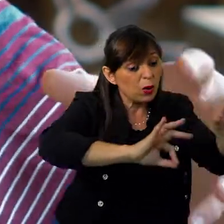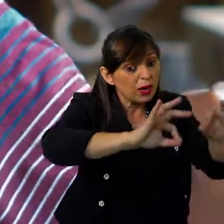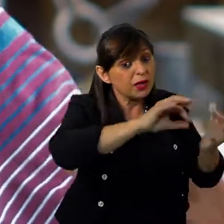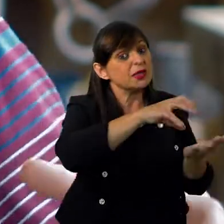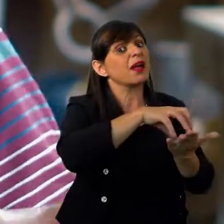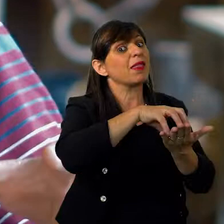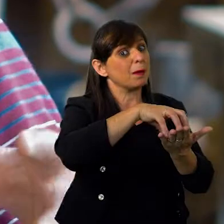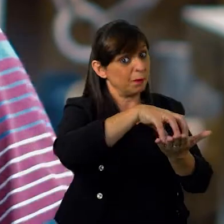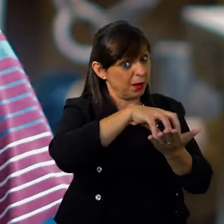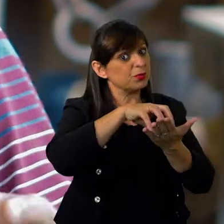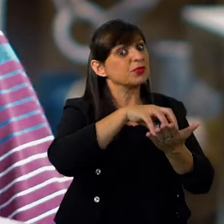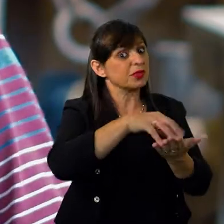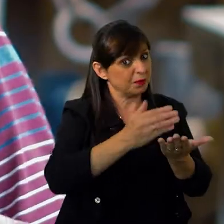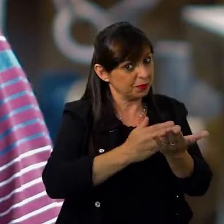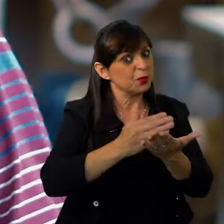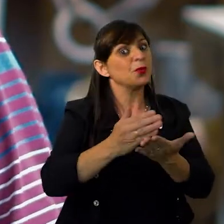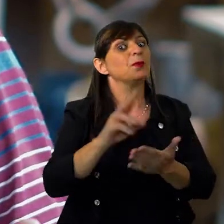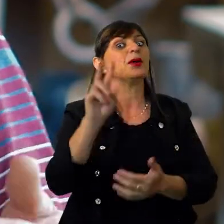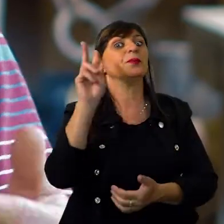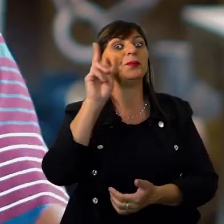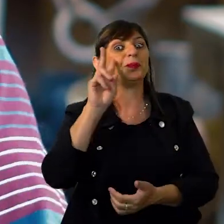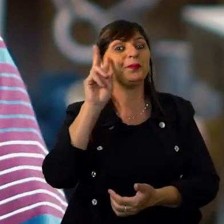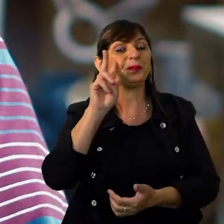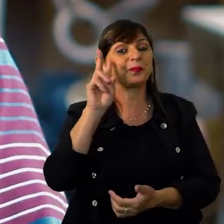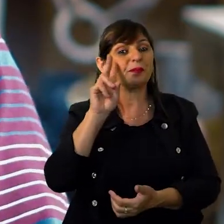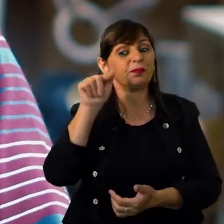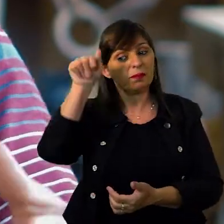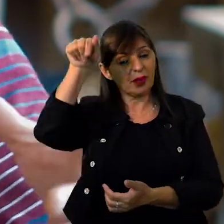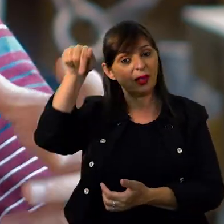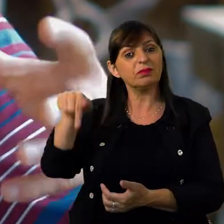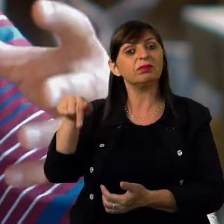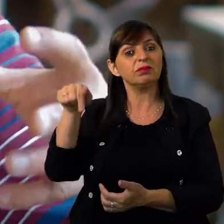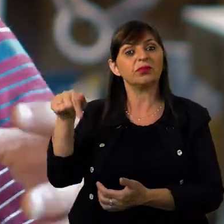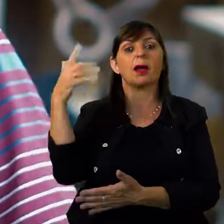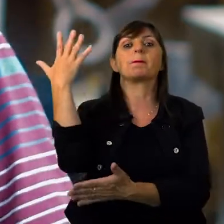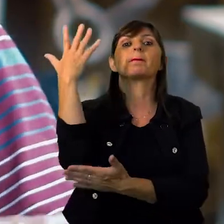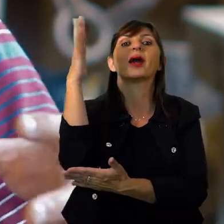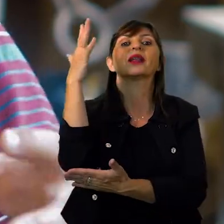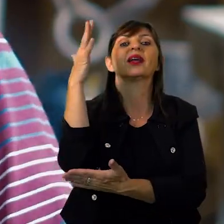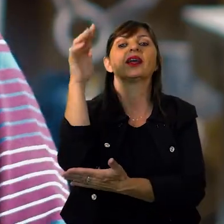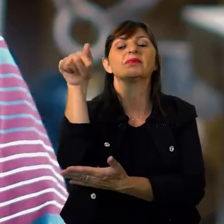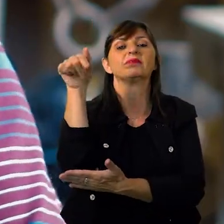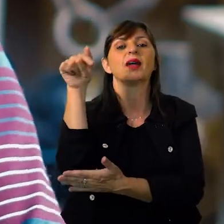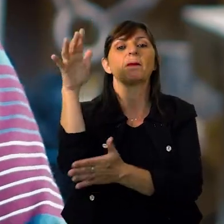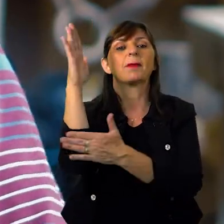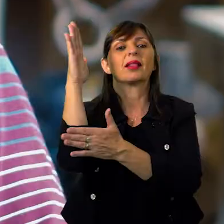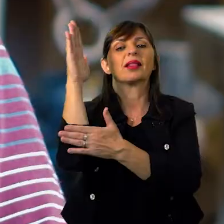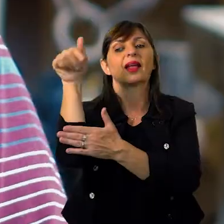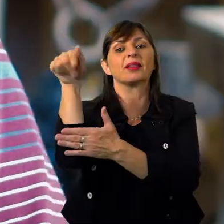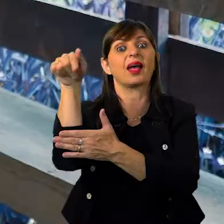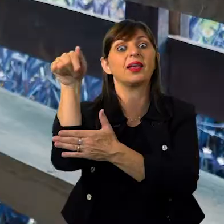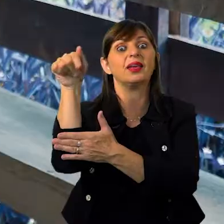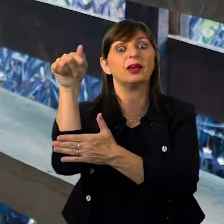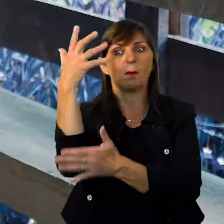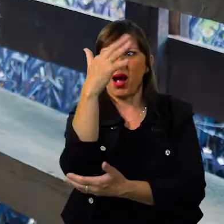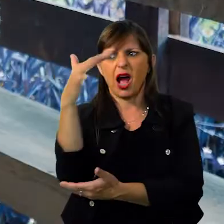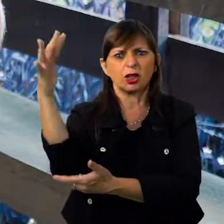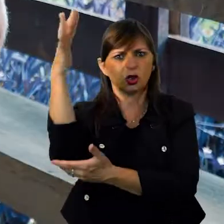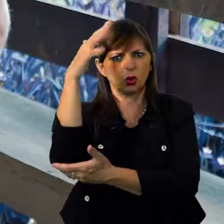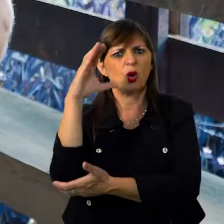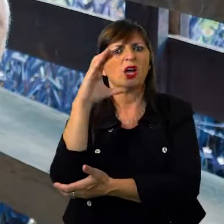a nossa força bruta de fato do mato para extrair madeira para o Rio Então esse foi o começo da nossa história toda aqui